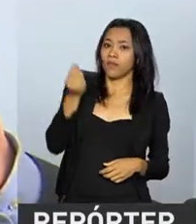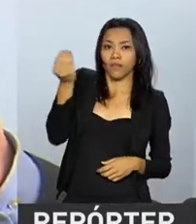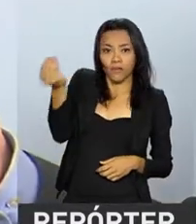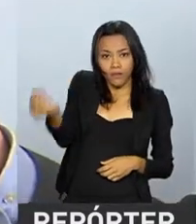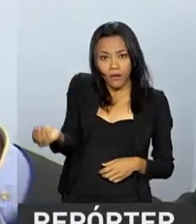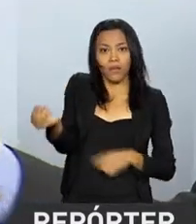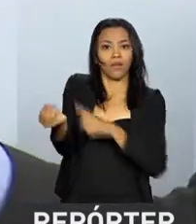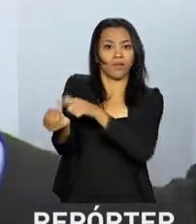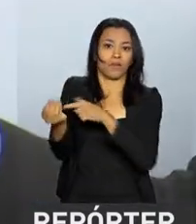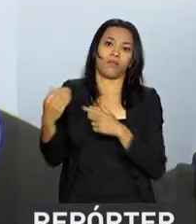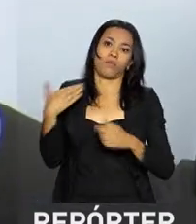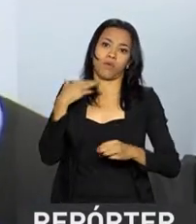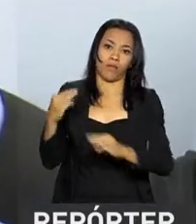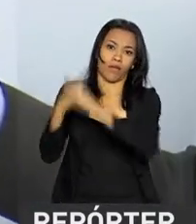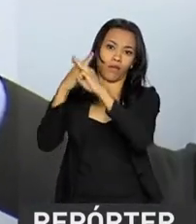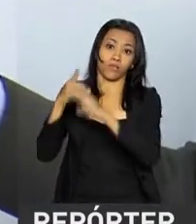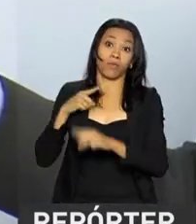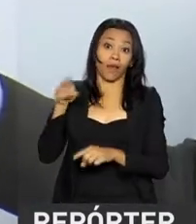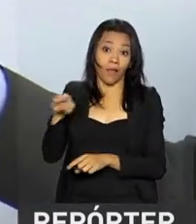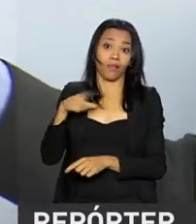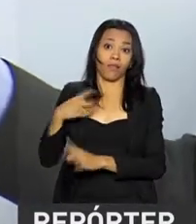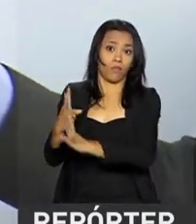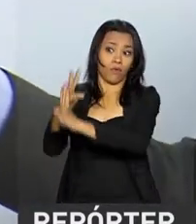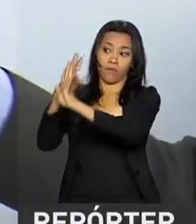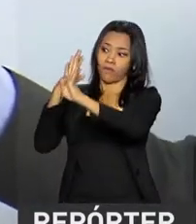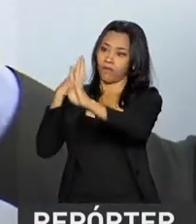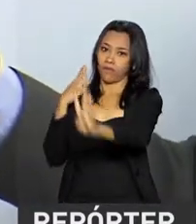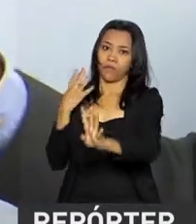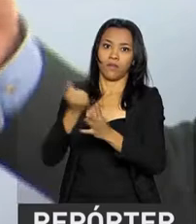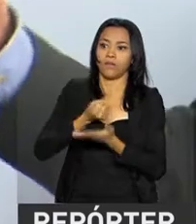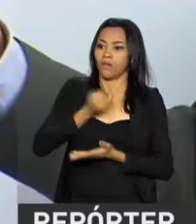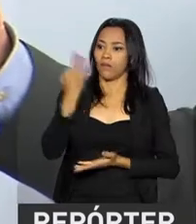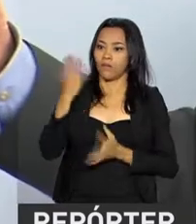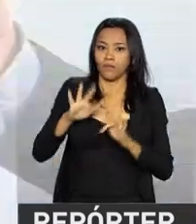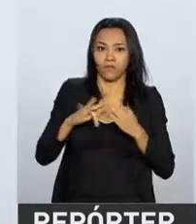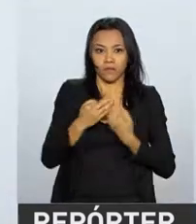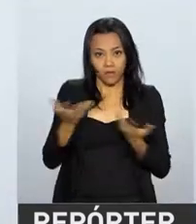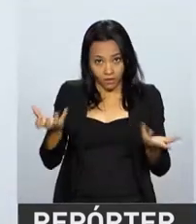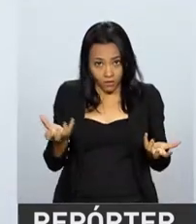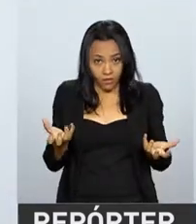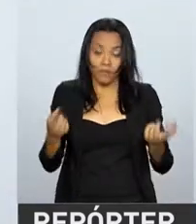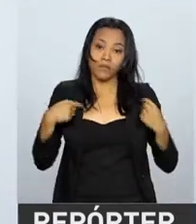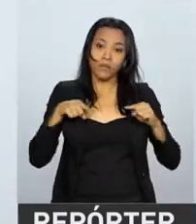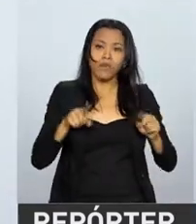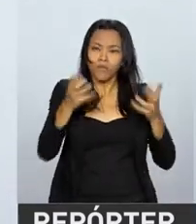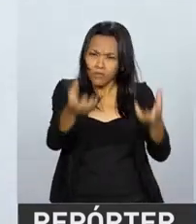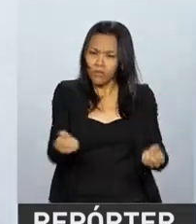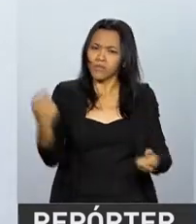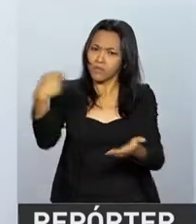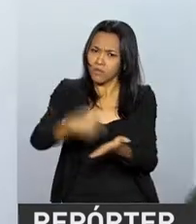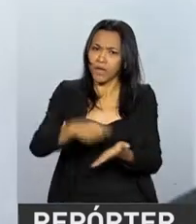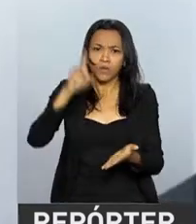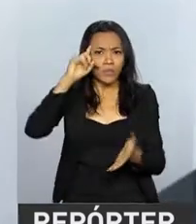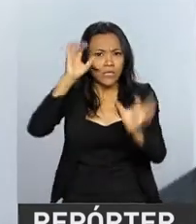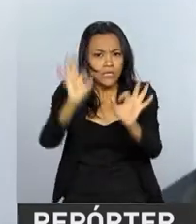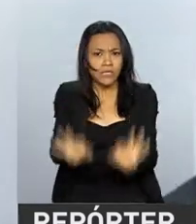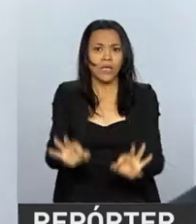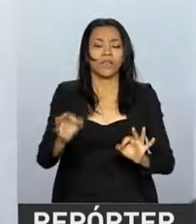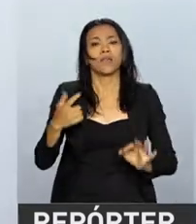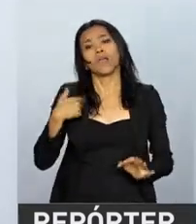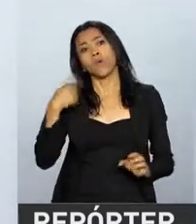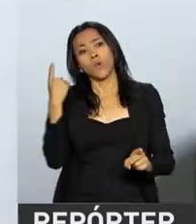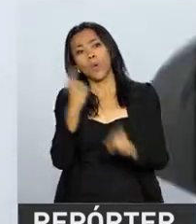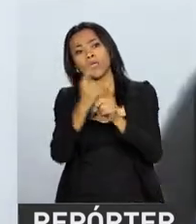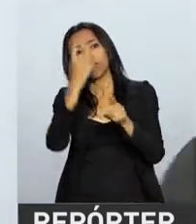econômica que tem uma fila de milhões de famílias querendo vamos pagar em dia encontrei pessoas